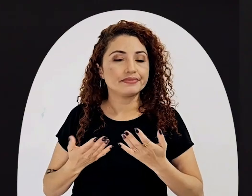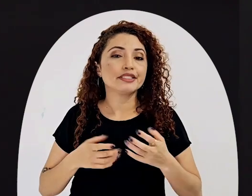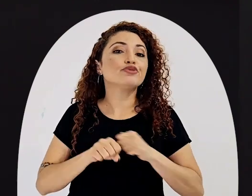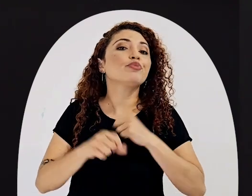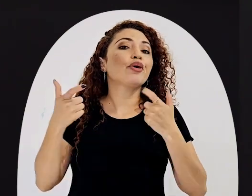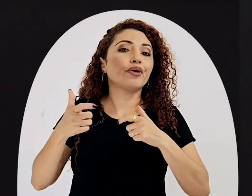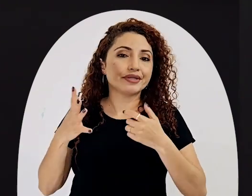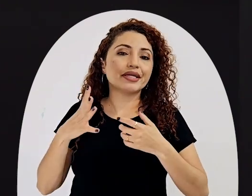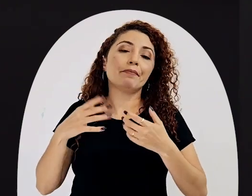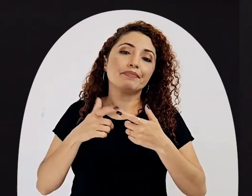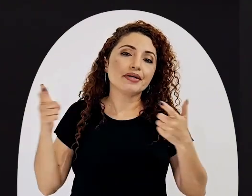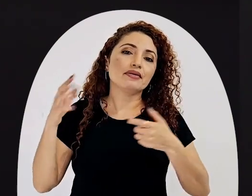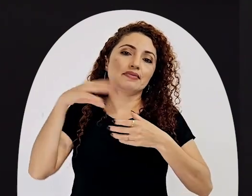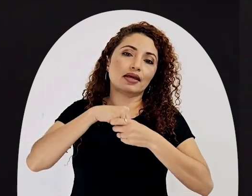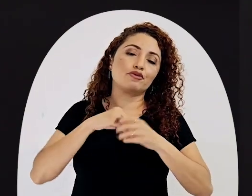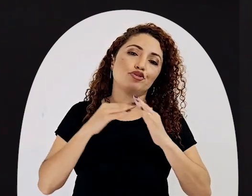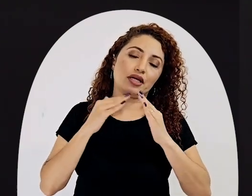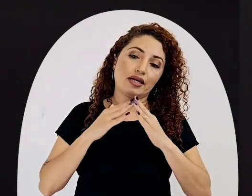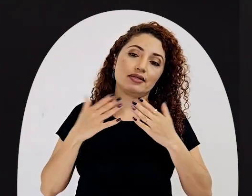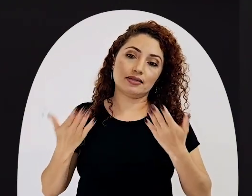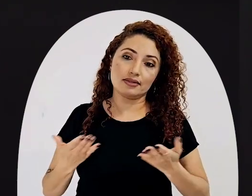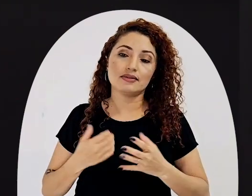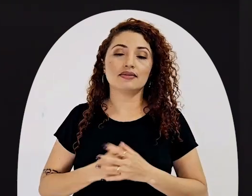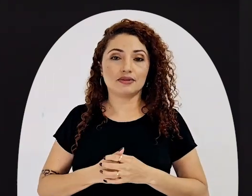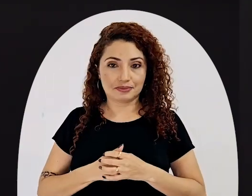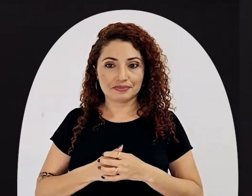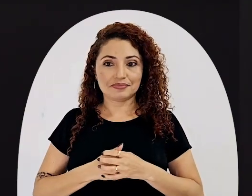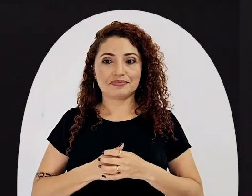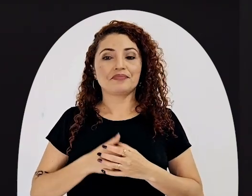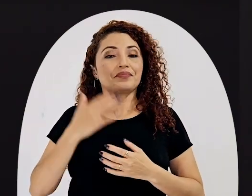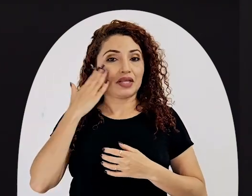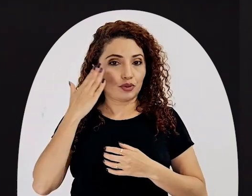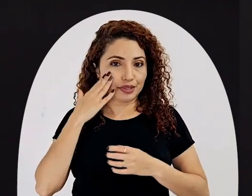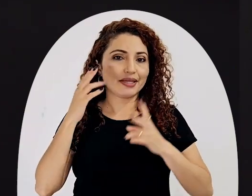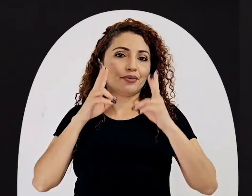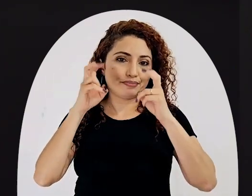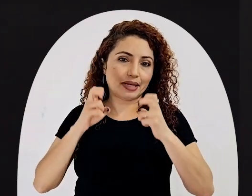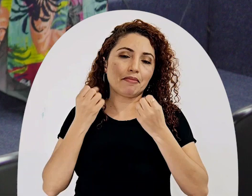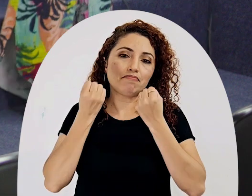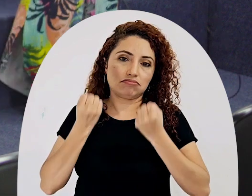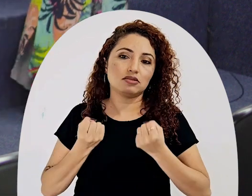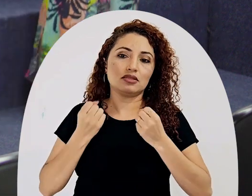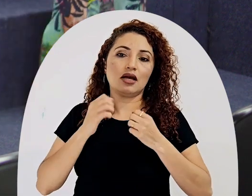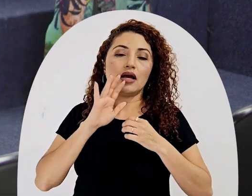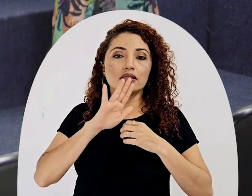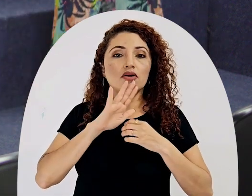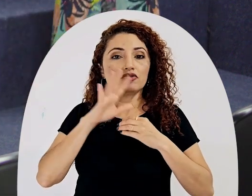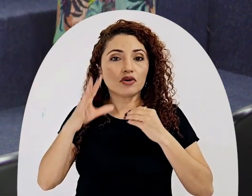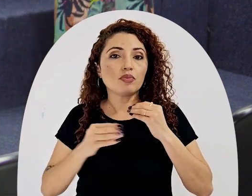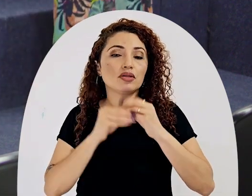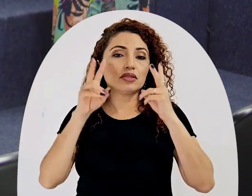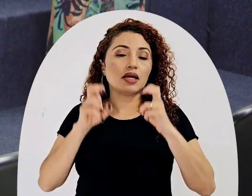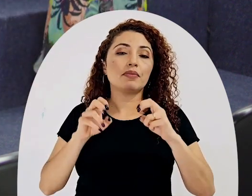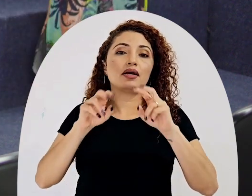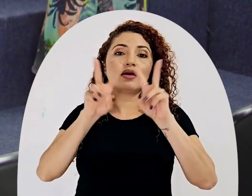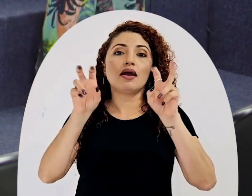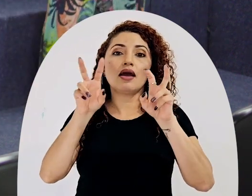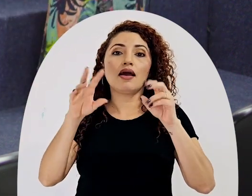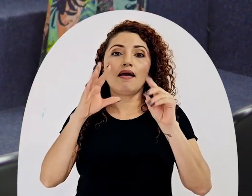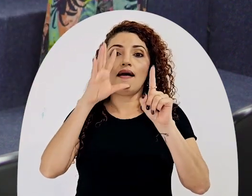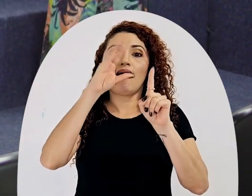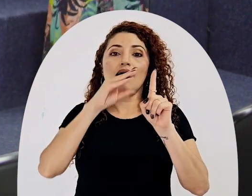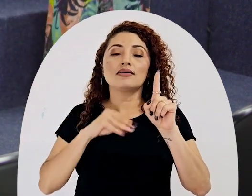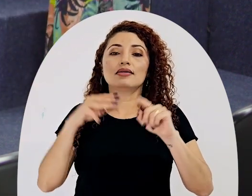espaço de trabalho, a gente hoje está acrescentando mais um tópico, eu sei que é um tema difícil, mas mais um tópico nessa discussão, que é a questão do assédio